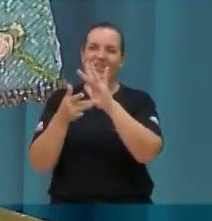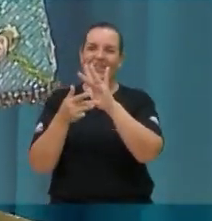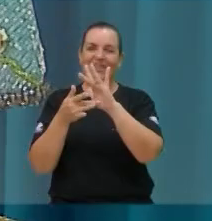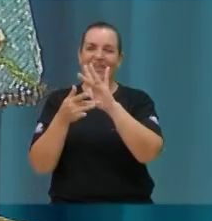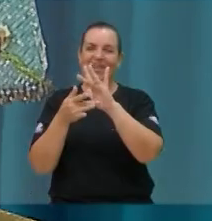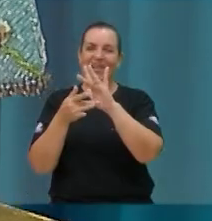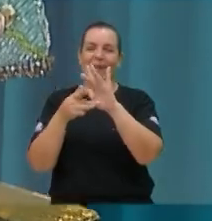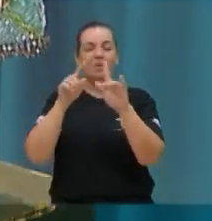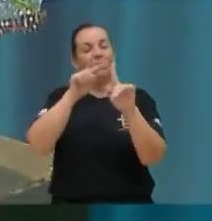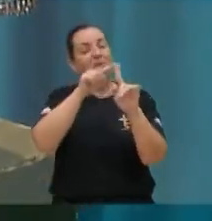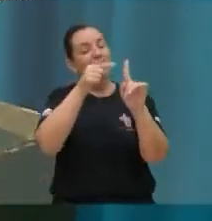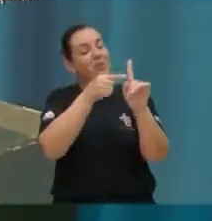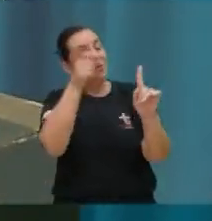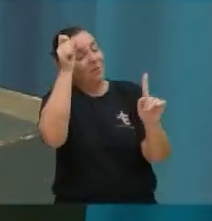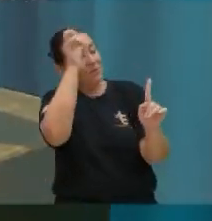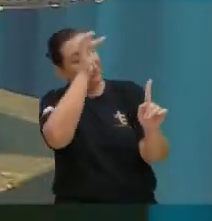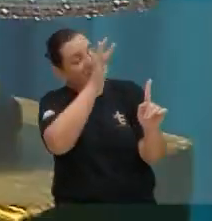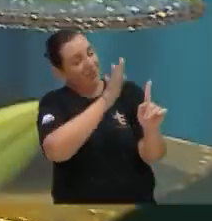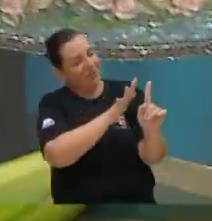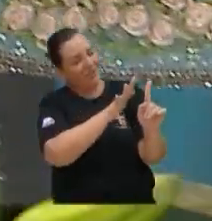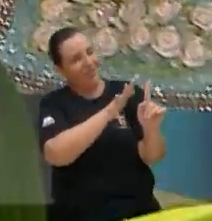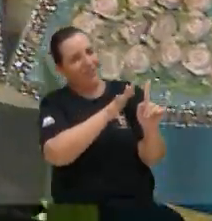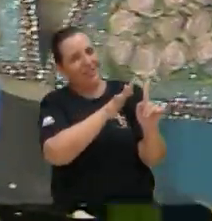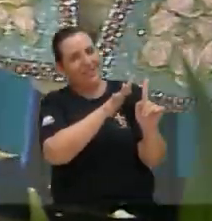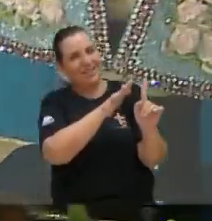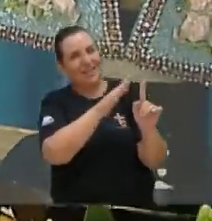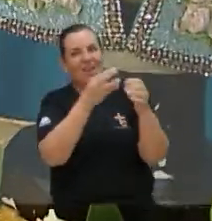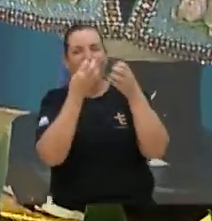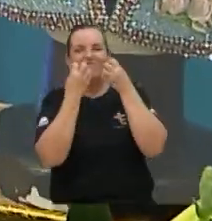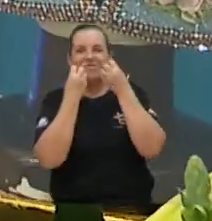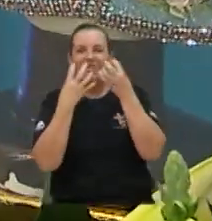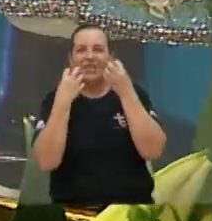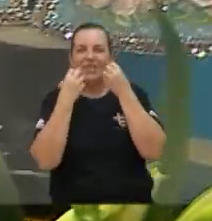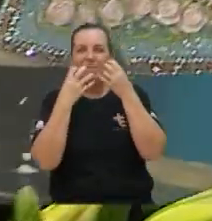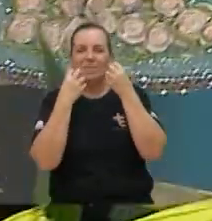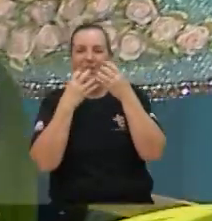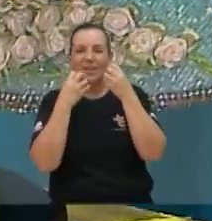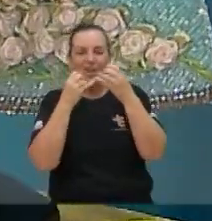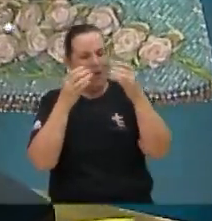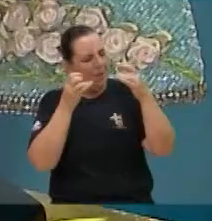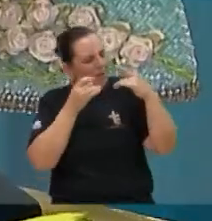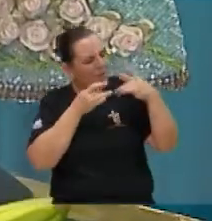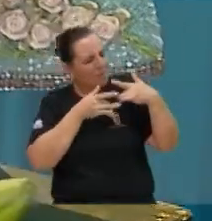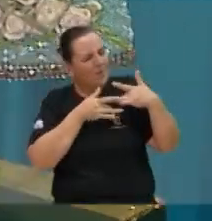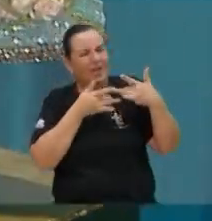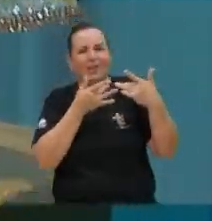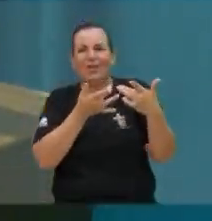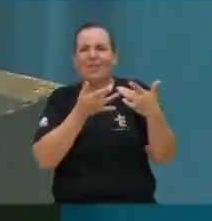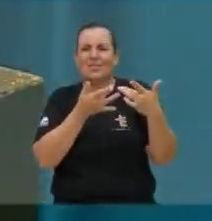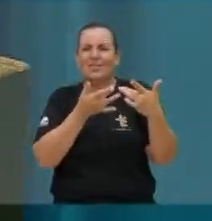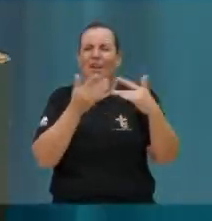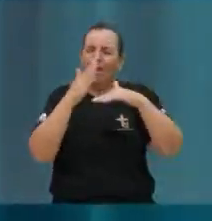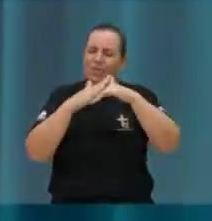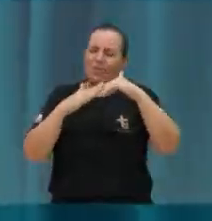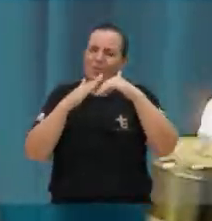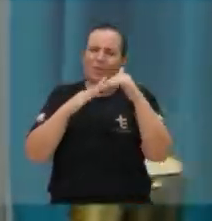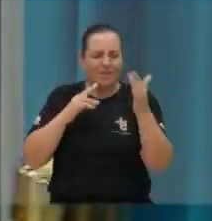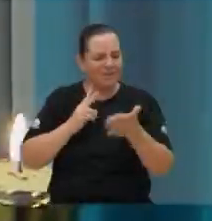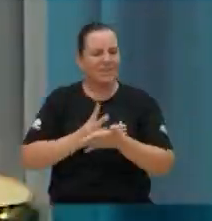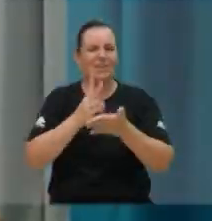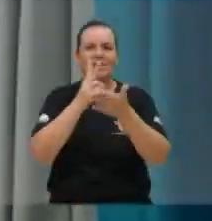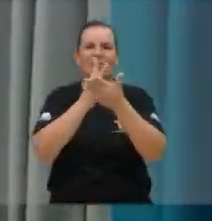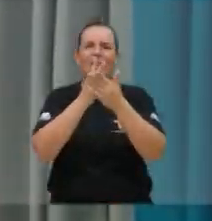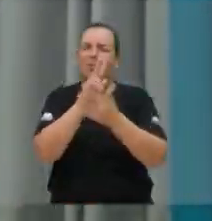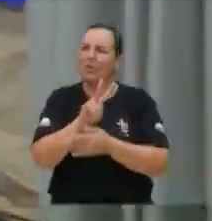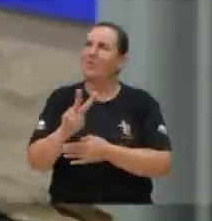Jesus. Bendito é o fruto do vosso ventre. Ó clemente, ó piedosa, ó doce